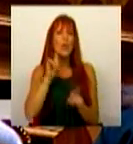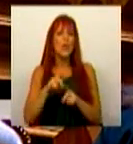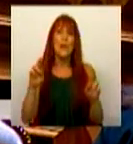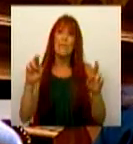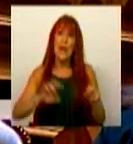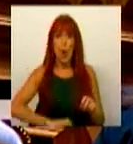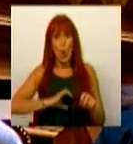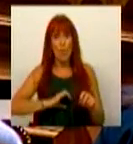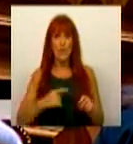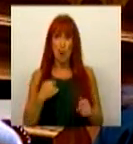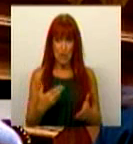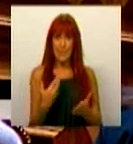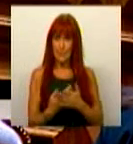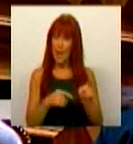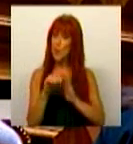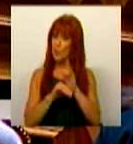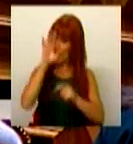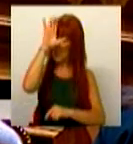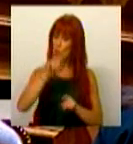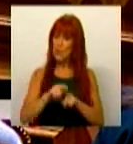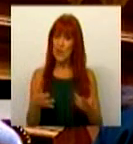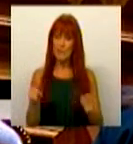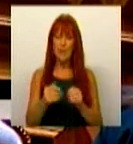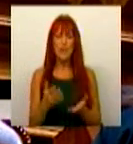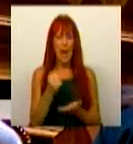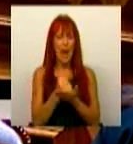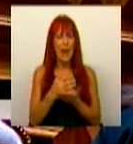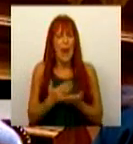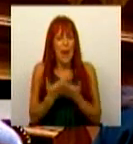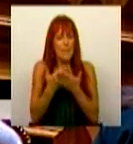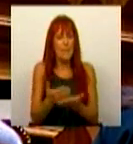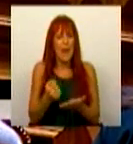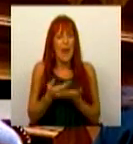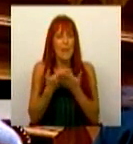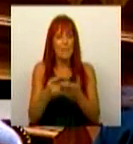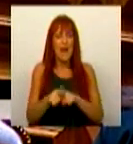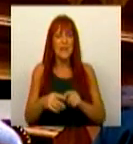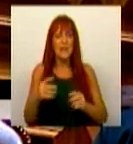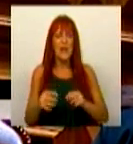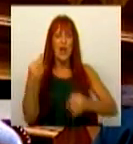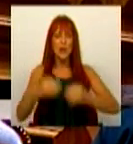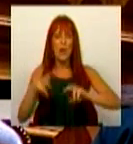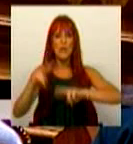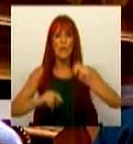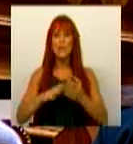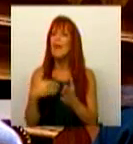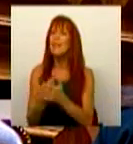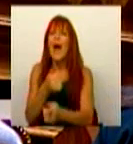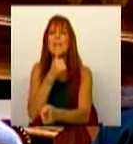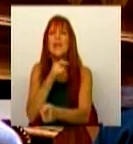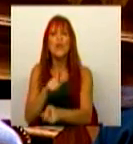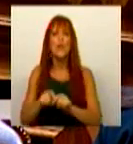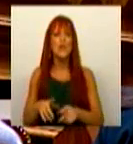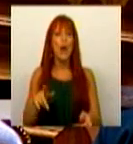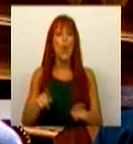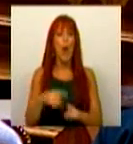a confiança que depositamos num programa de governo assente em mais justiça fiscal seja efetivamente transposta para medidas concretas, fazendo